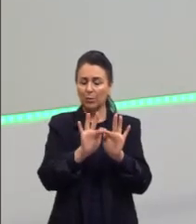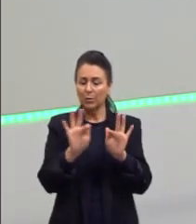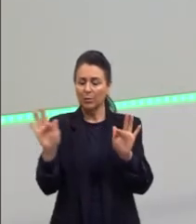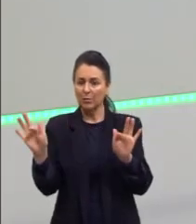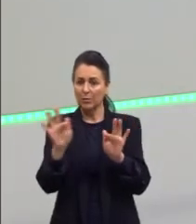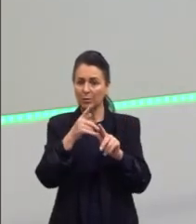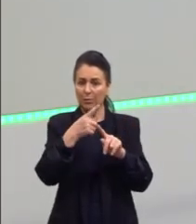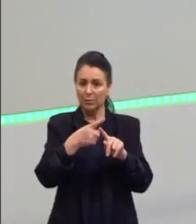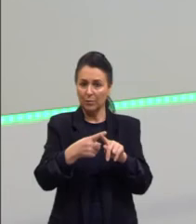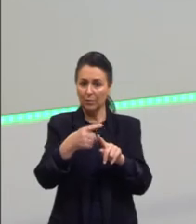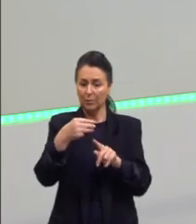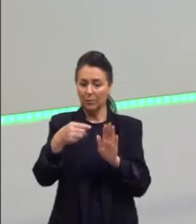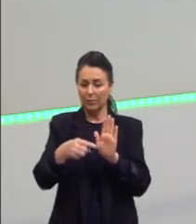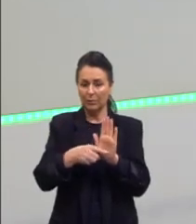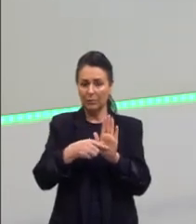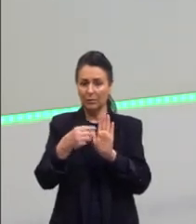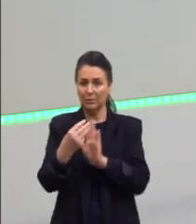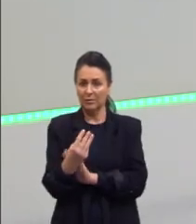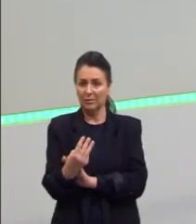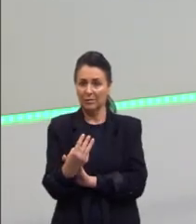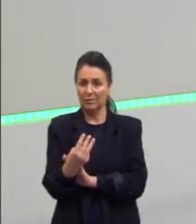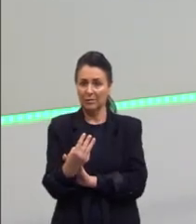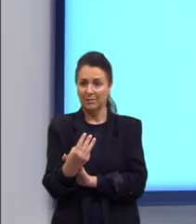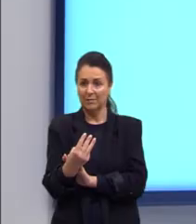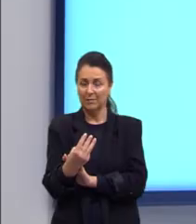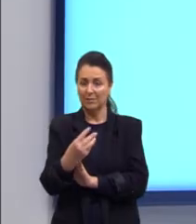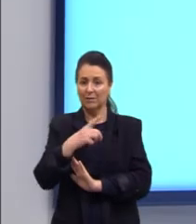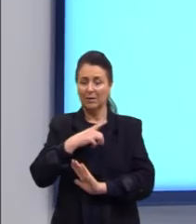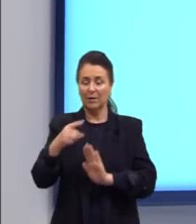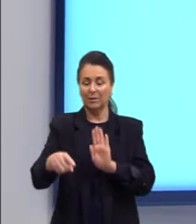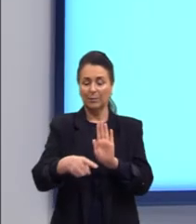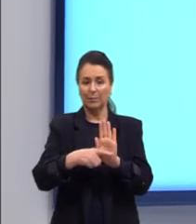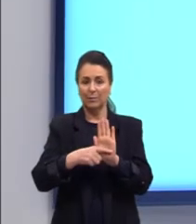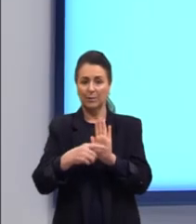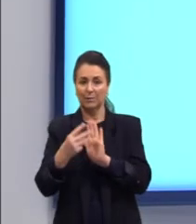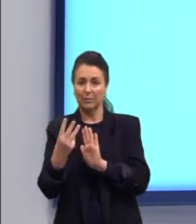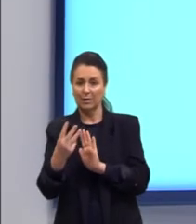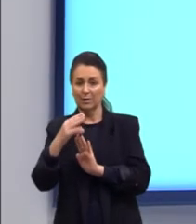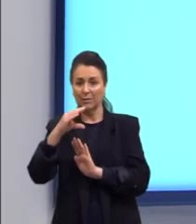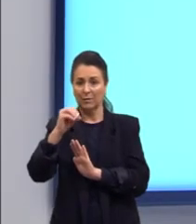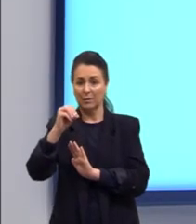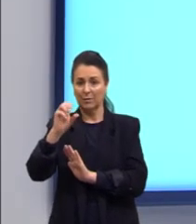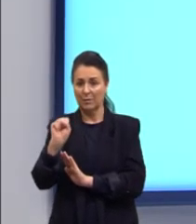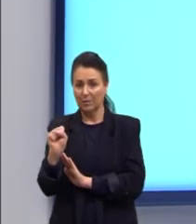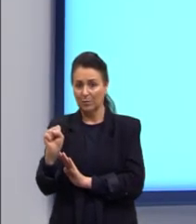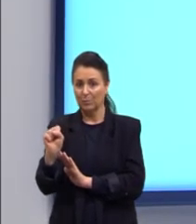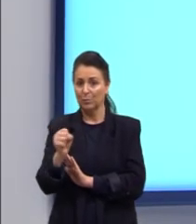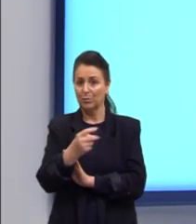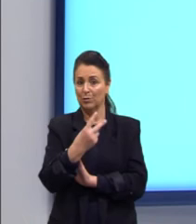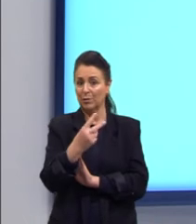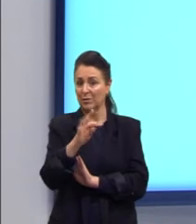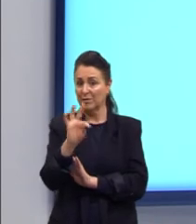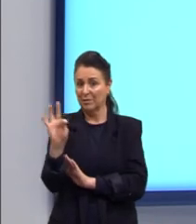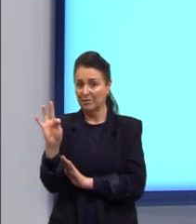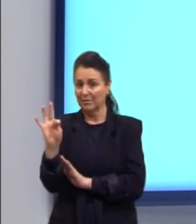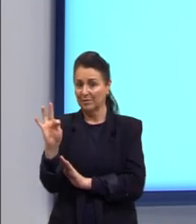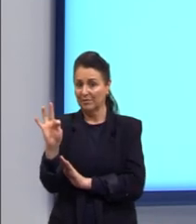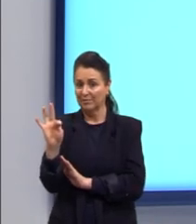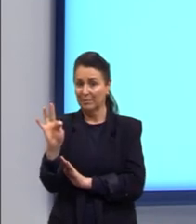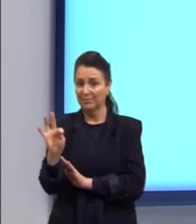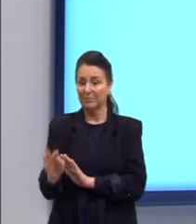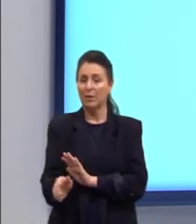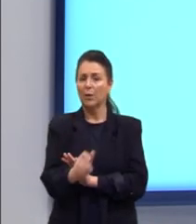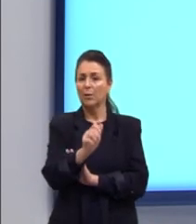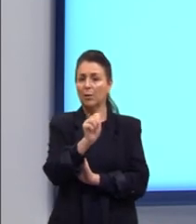multipliquei por menos 3 então por isso que nós teríamos menos três cosseno de 2T a gente sabia então que